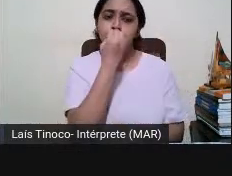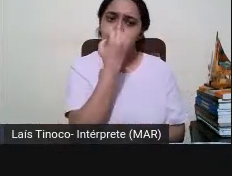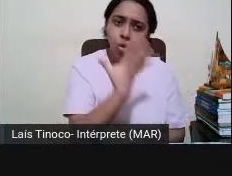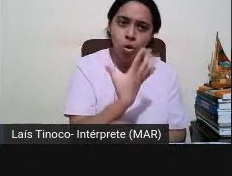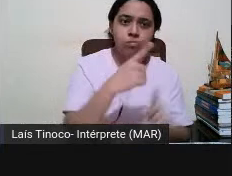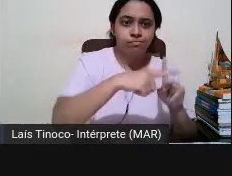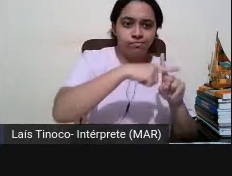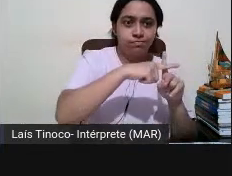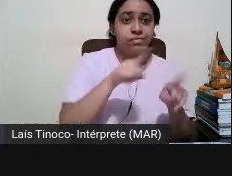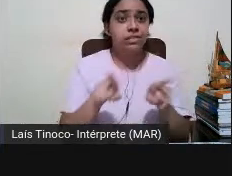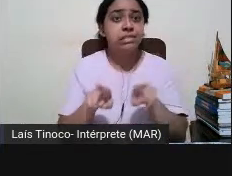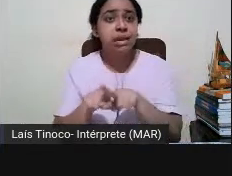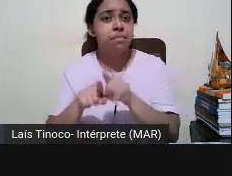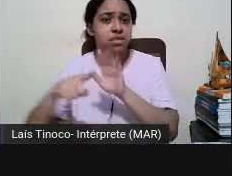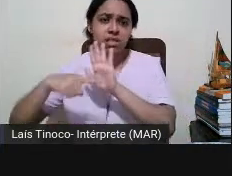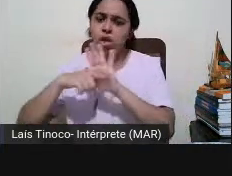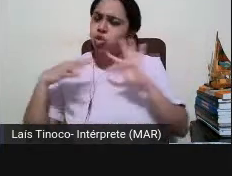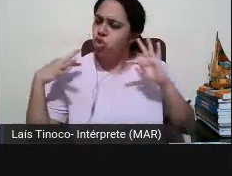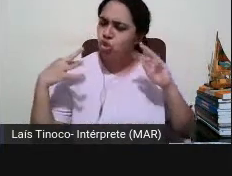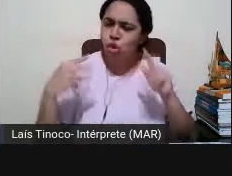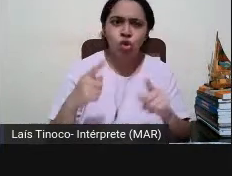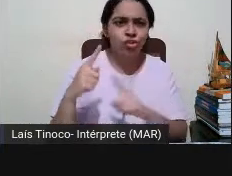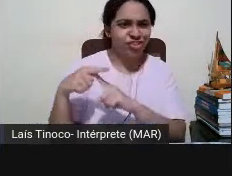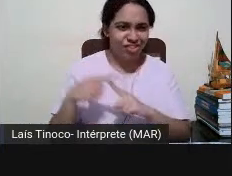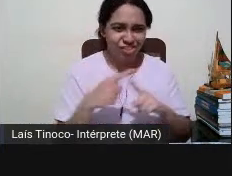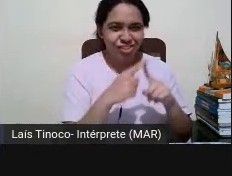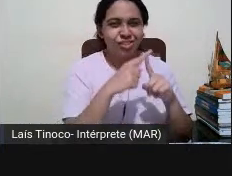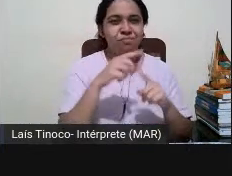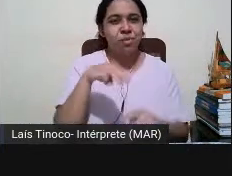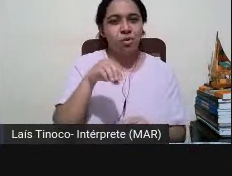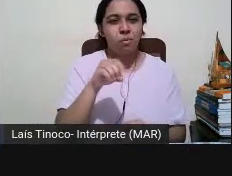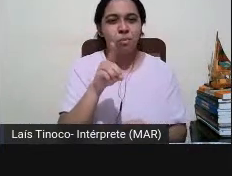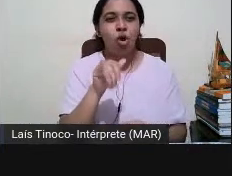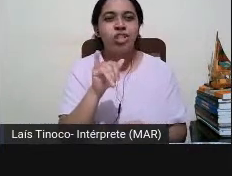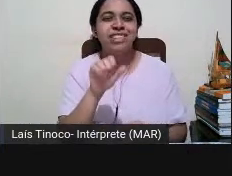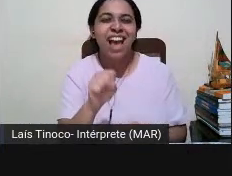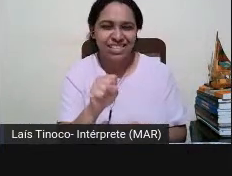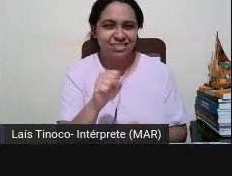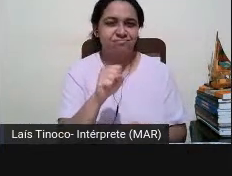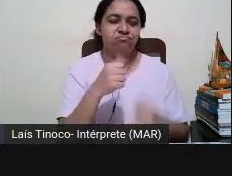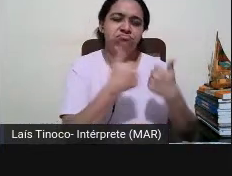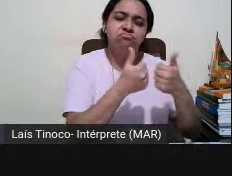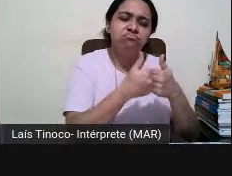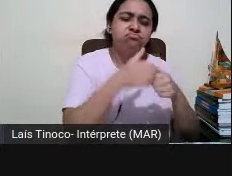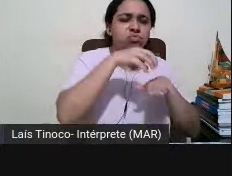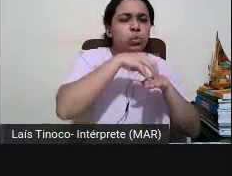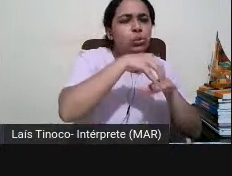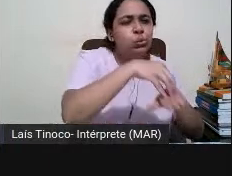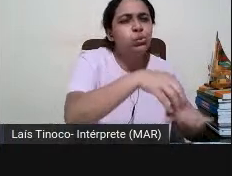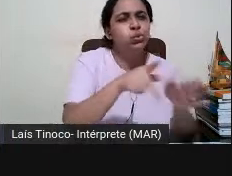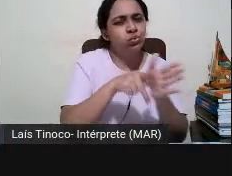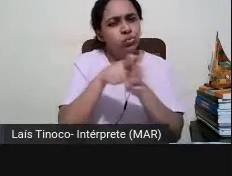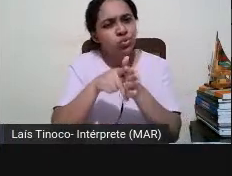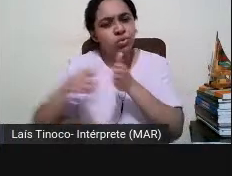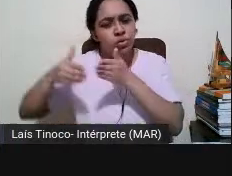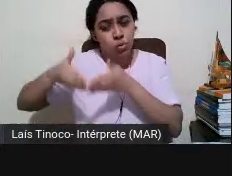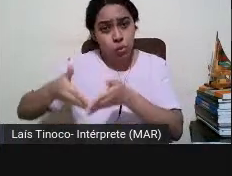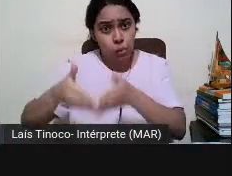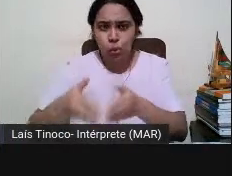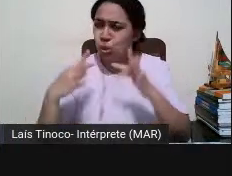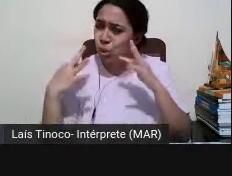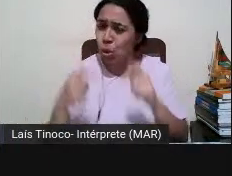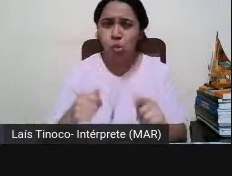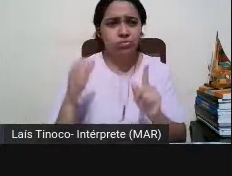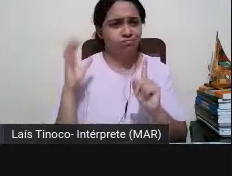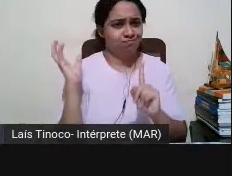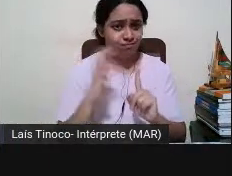gente todos esses modais aqui tá a ter esse tipo de impacto e um dos que as pessoas criticam